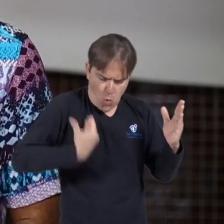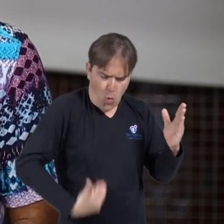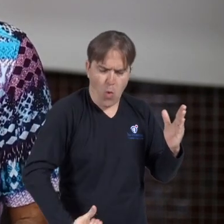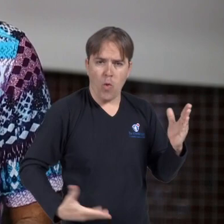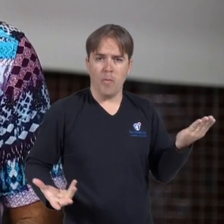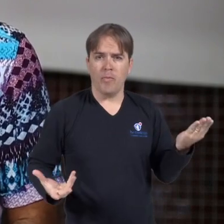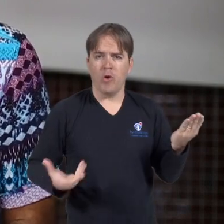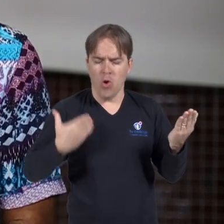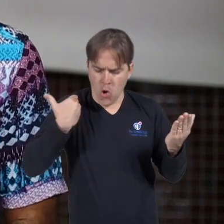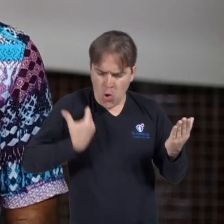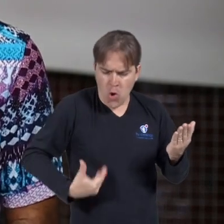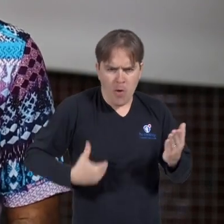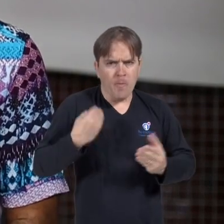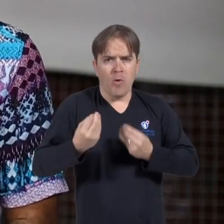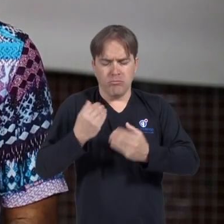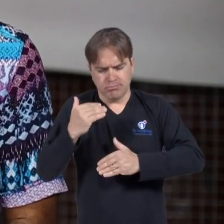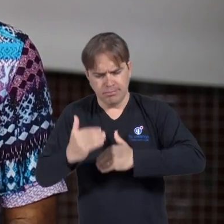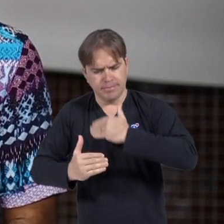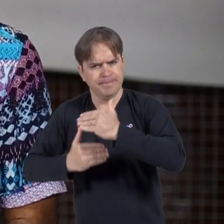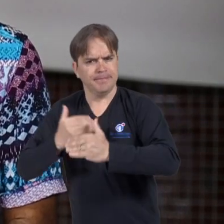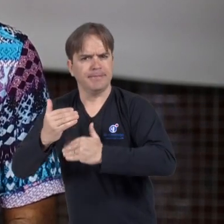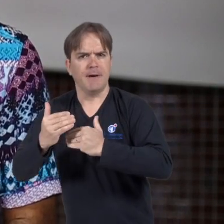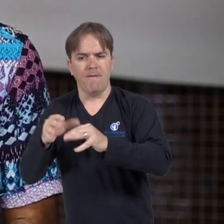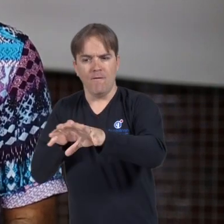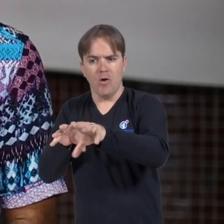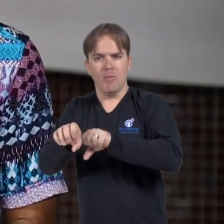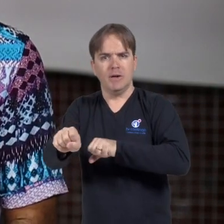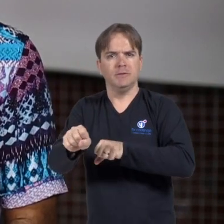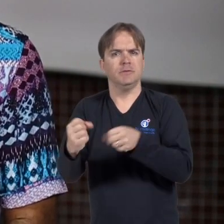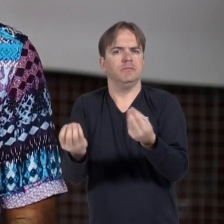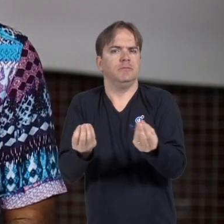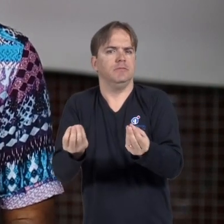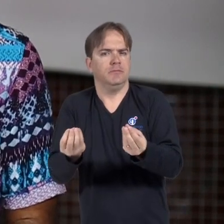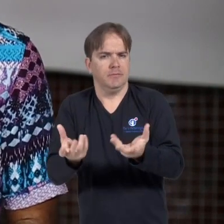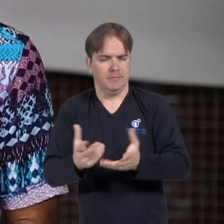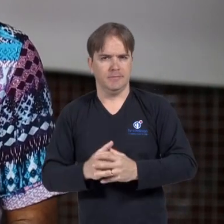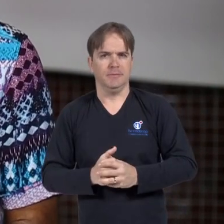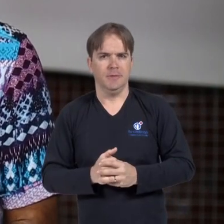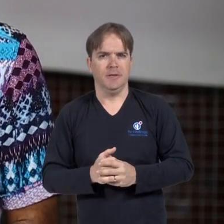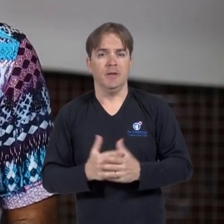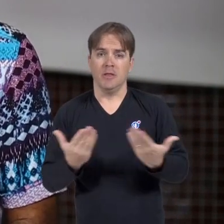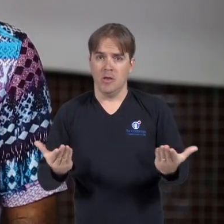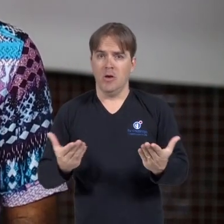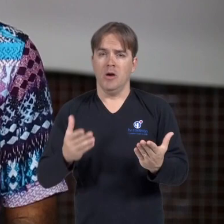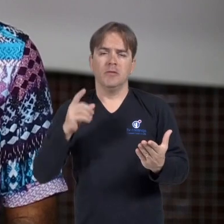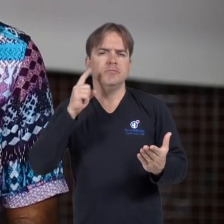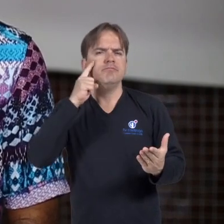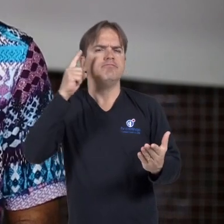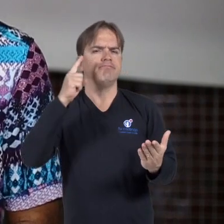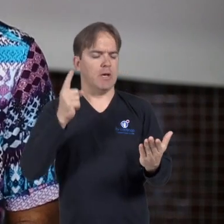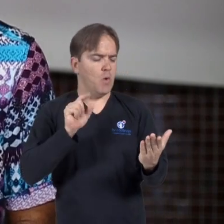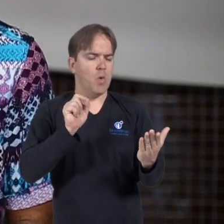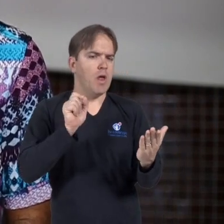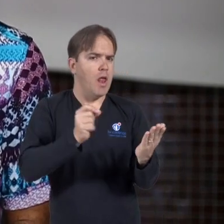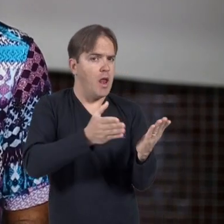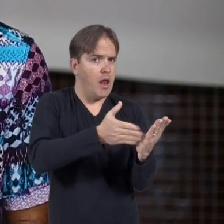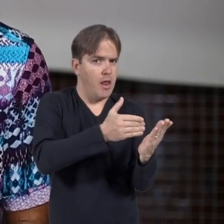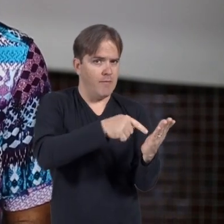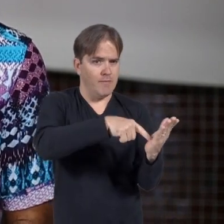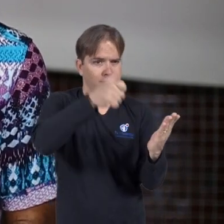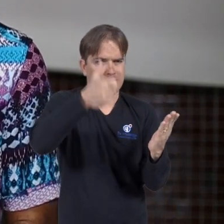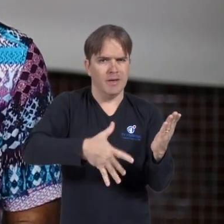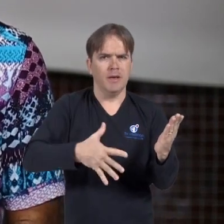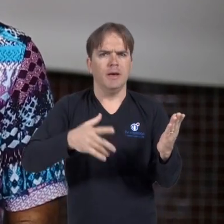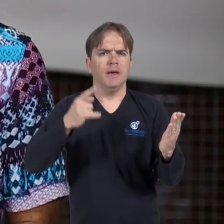no processo formativo. E a ideia de que a formação em saúde, ela também é uma